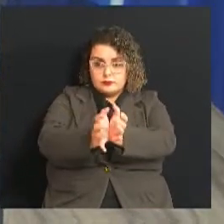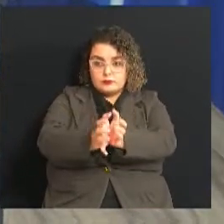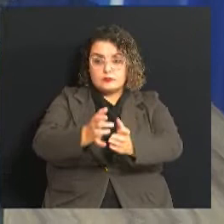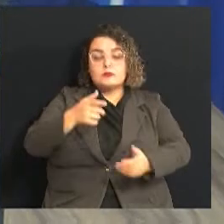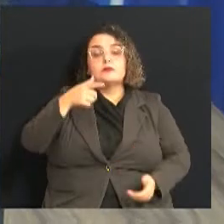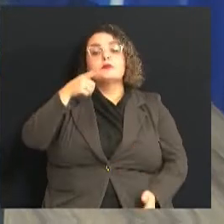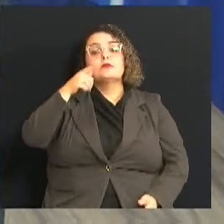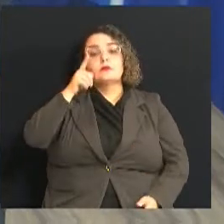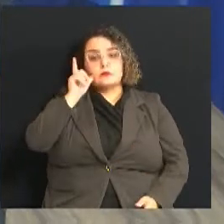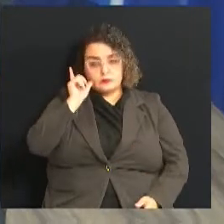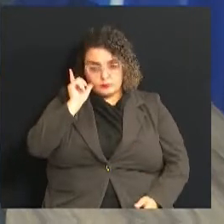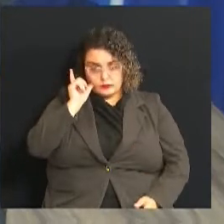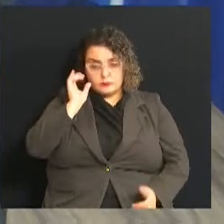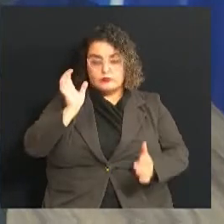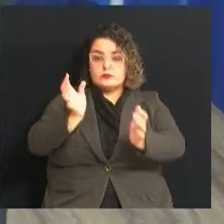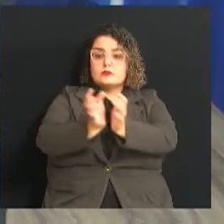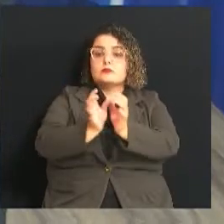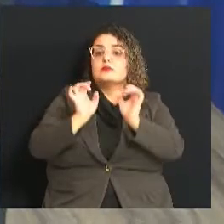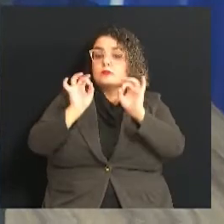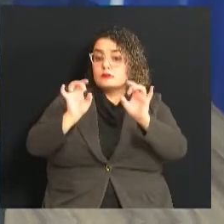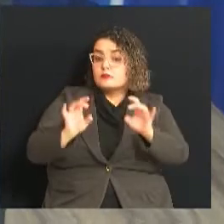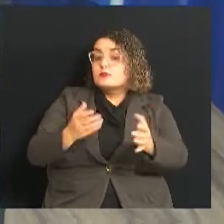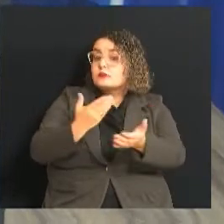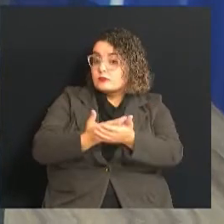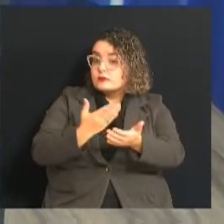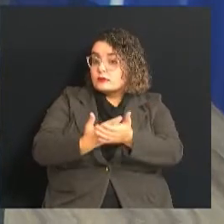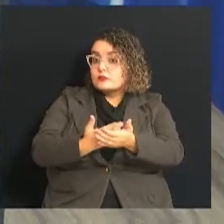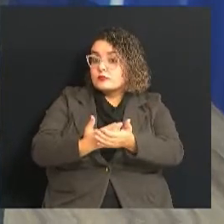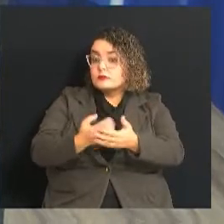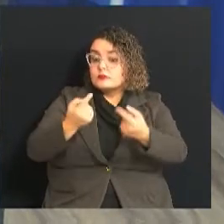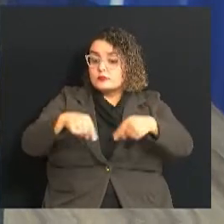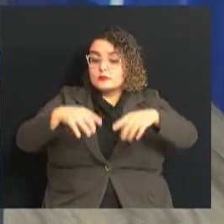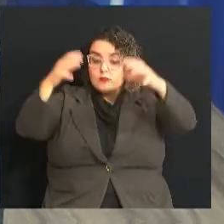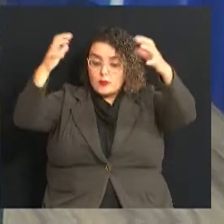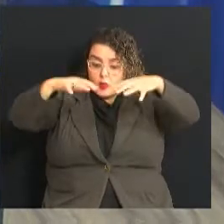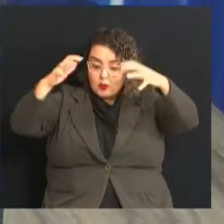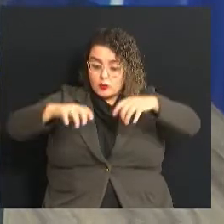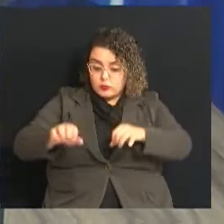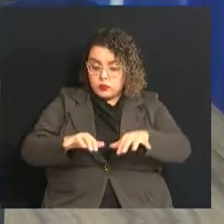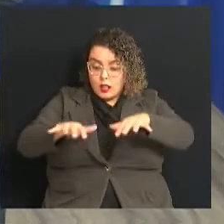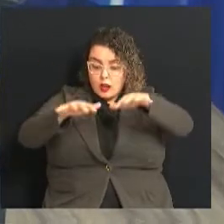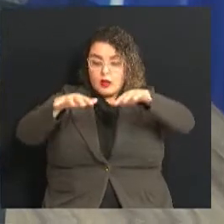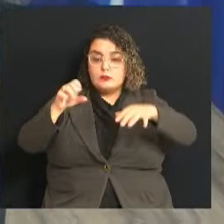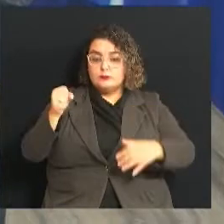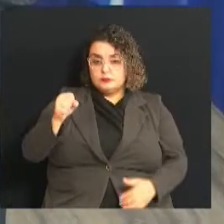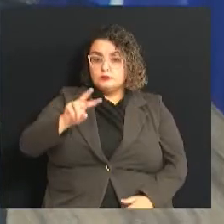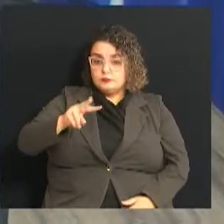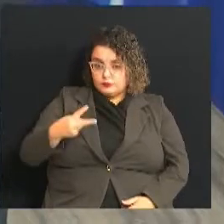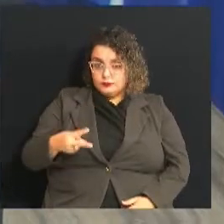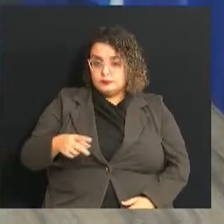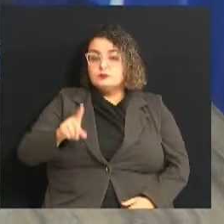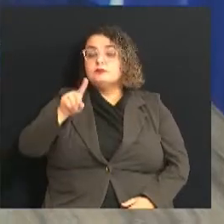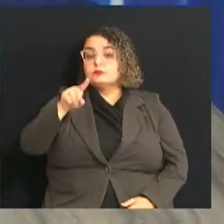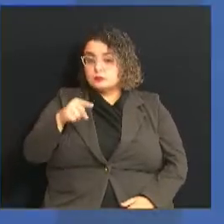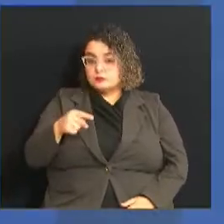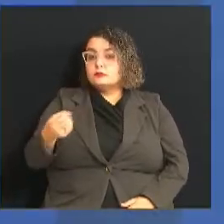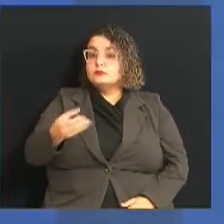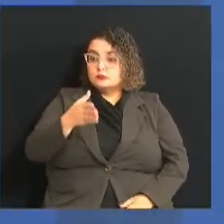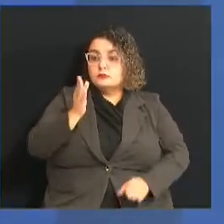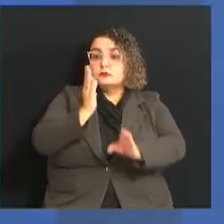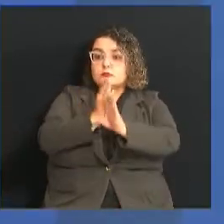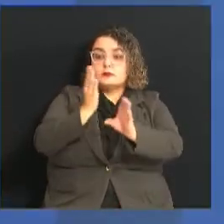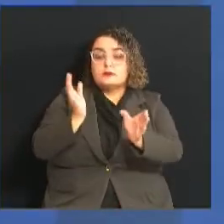ontem a Comissão Especial de Estudos Anti-Enchentes se reuniu pela oitava vez. Em um novo encontro, o